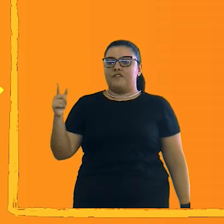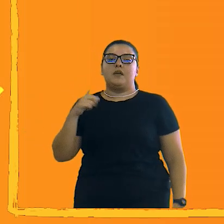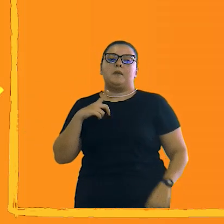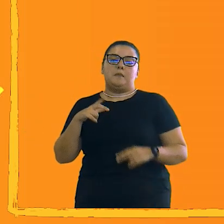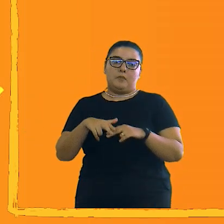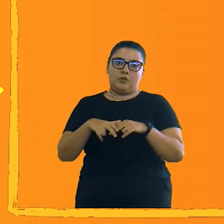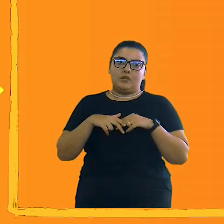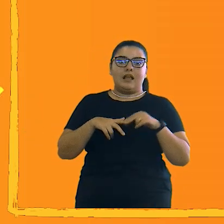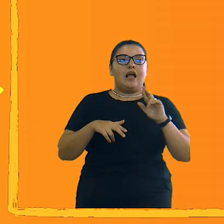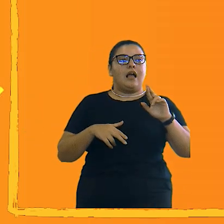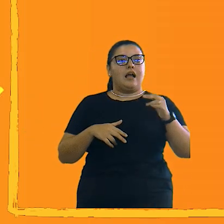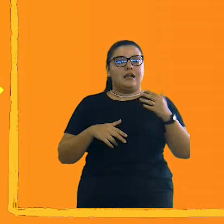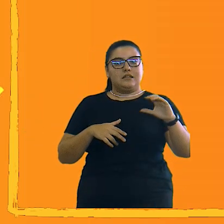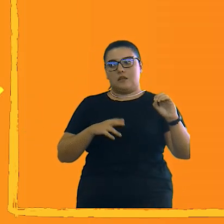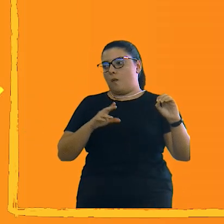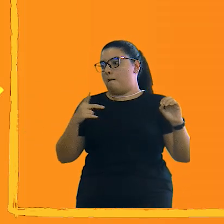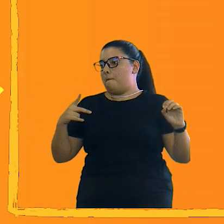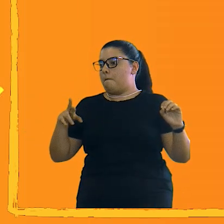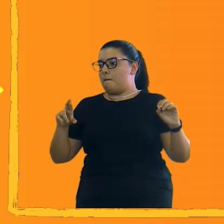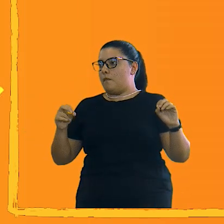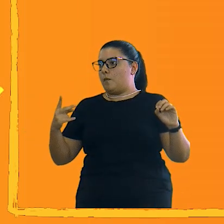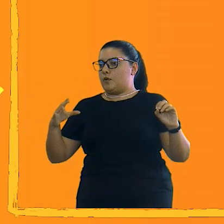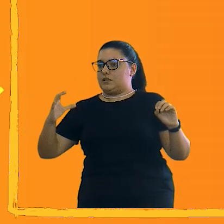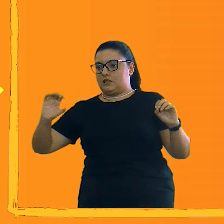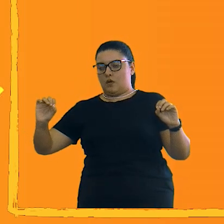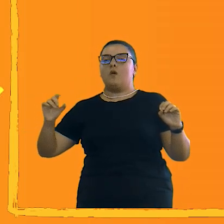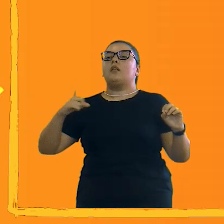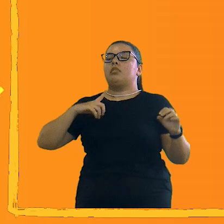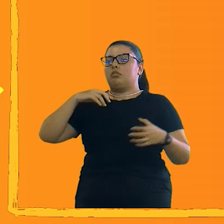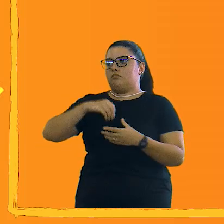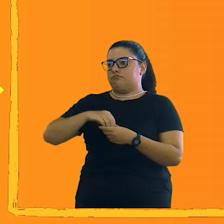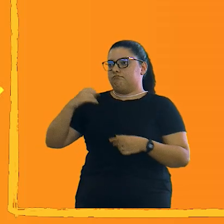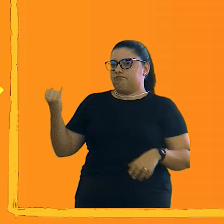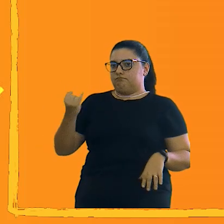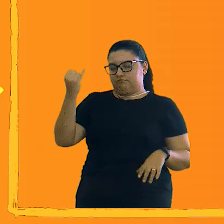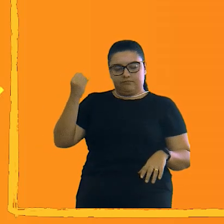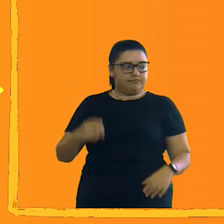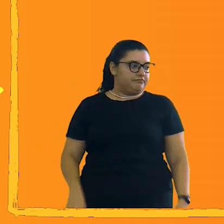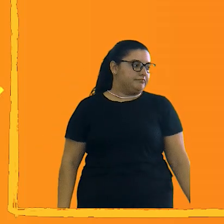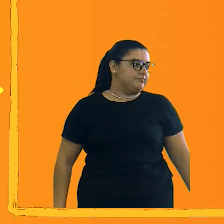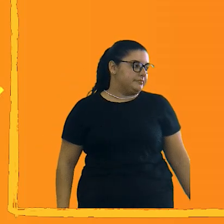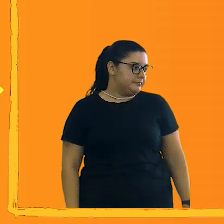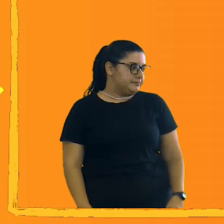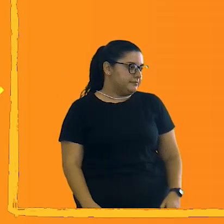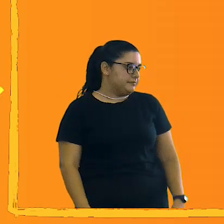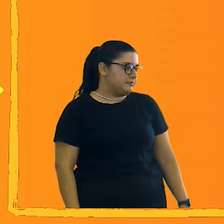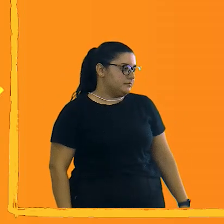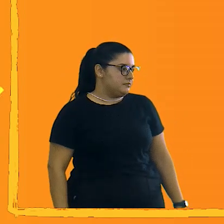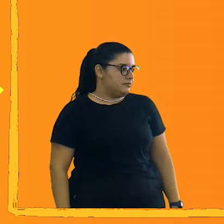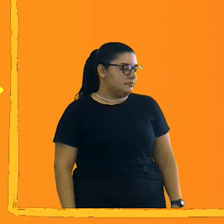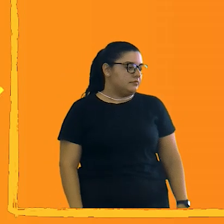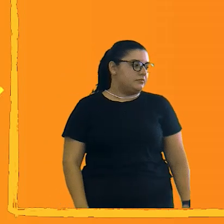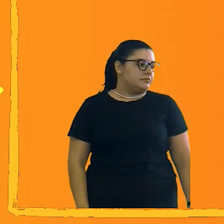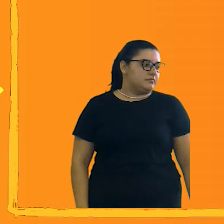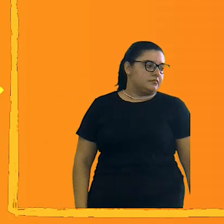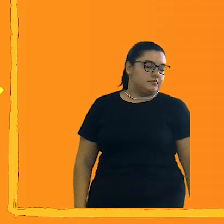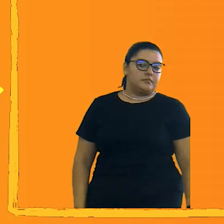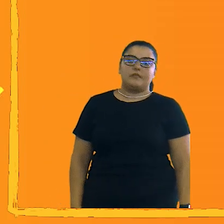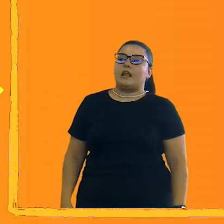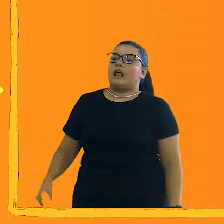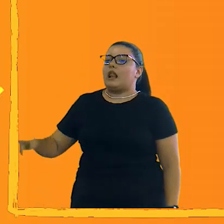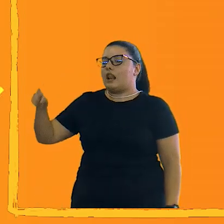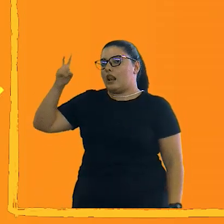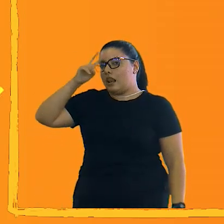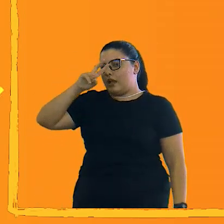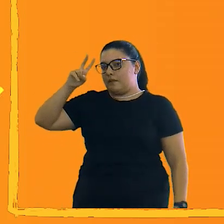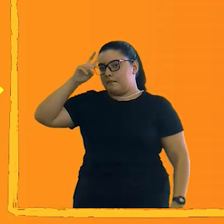razão e proporção são são situações muito importantes pra gente olha lá Lembrando que